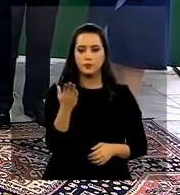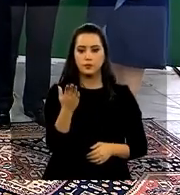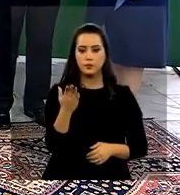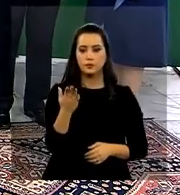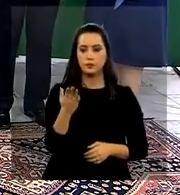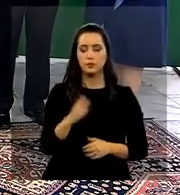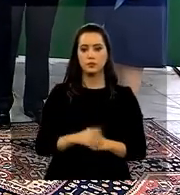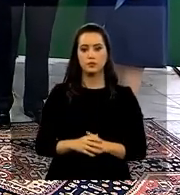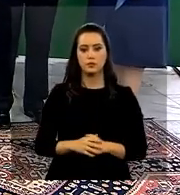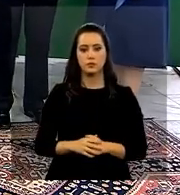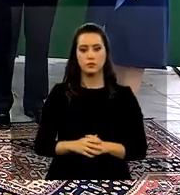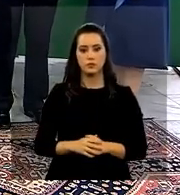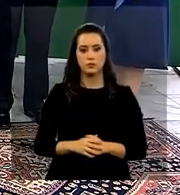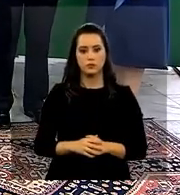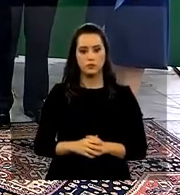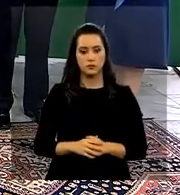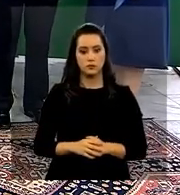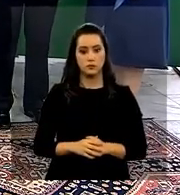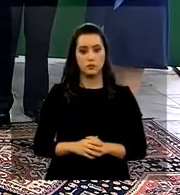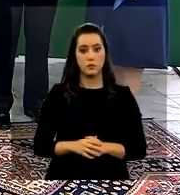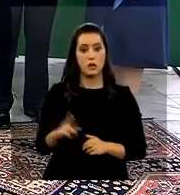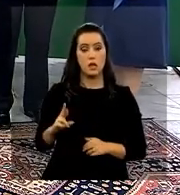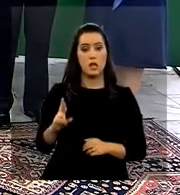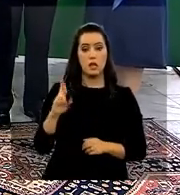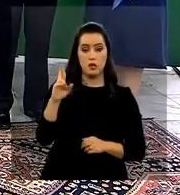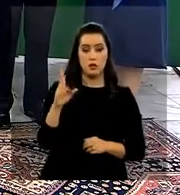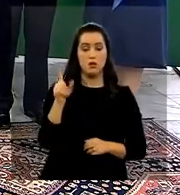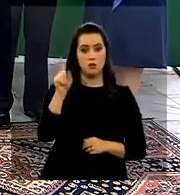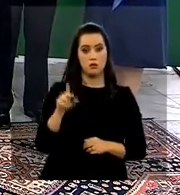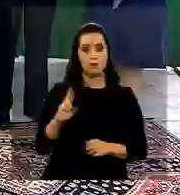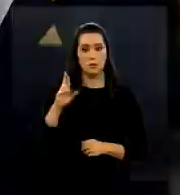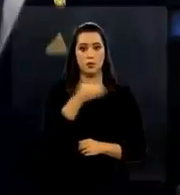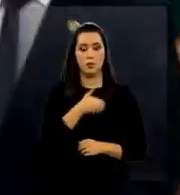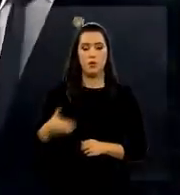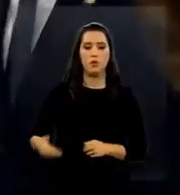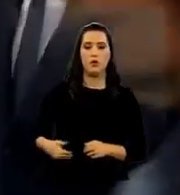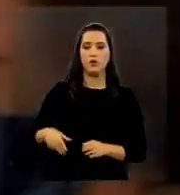El Othmani, chefe do governo do Reino do Marrocos.